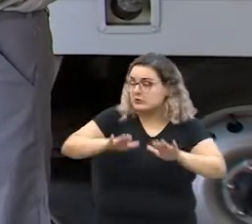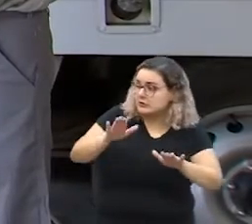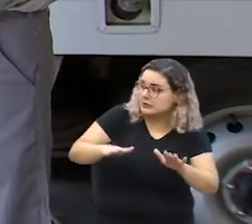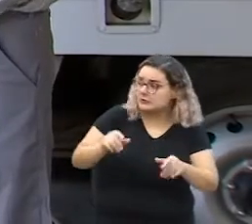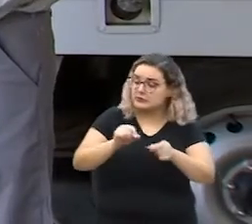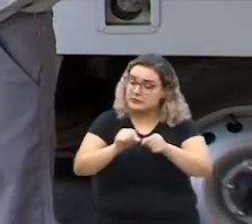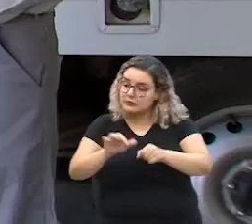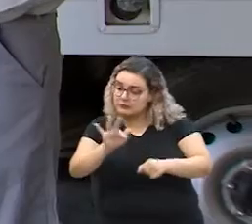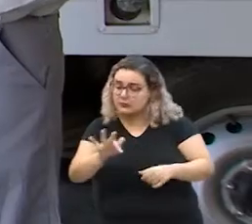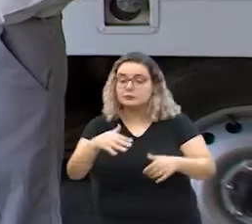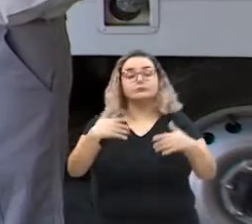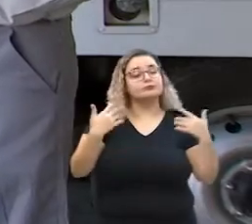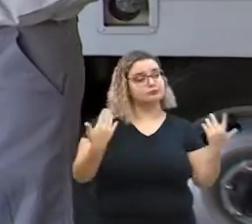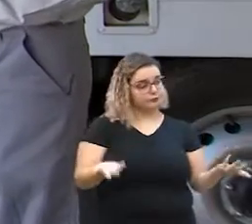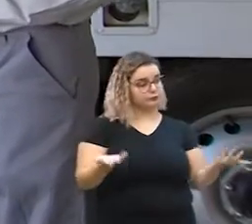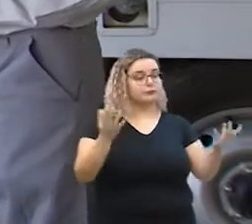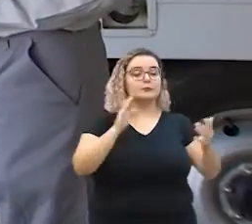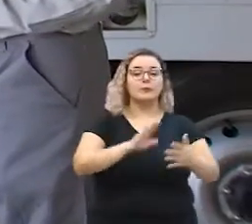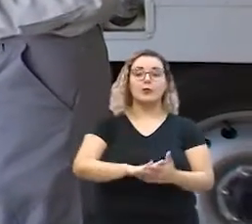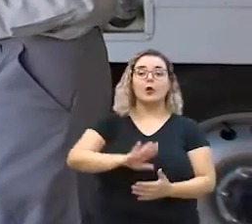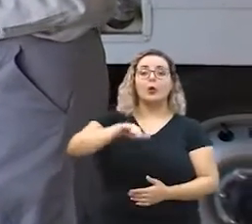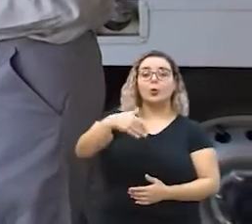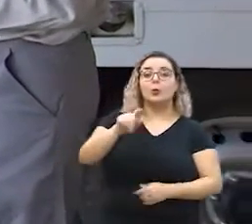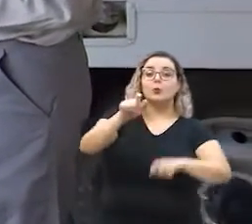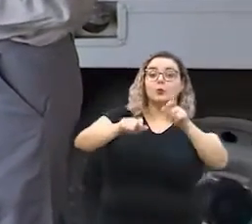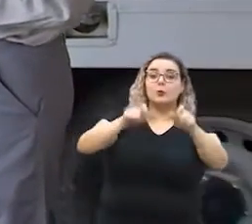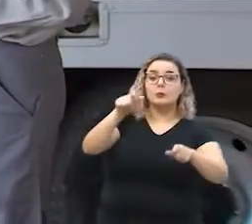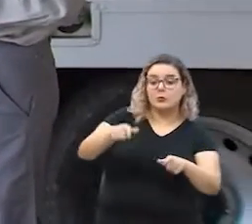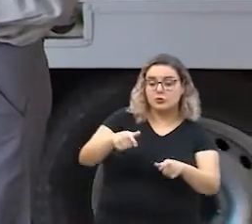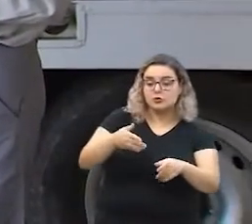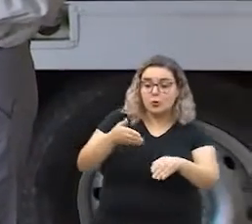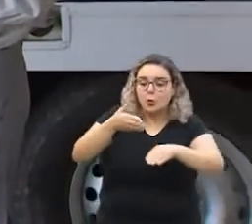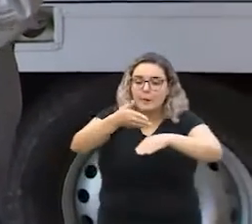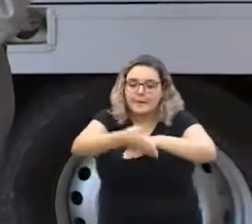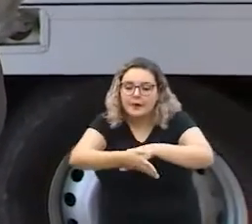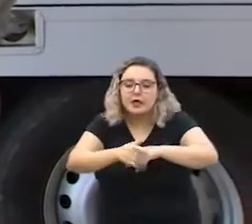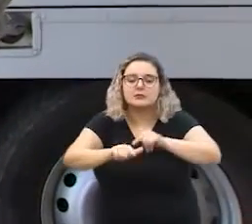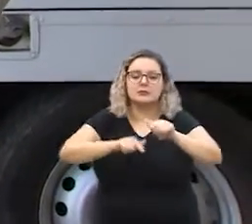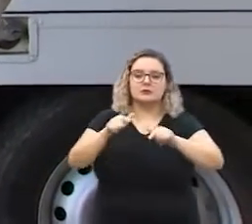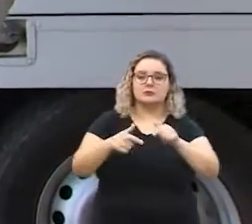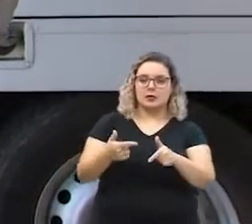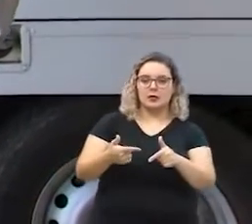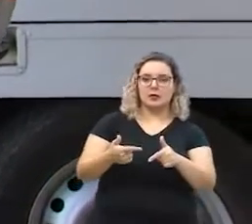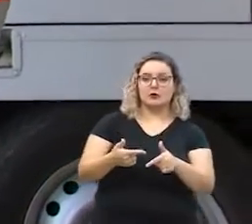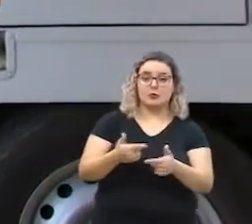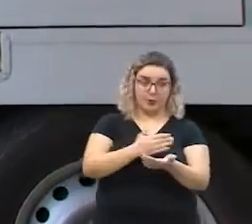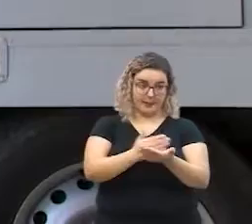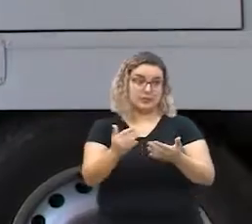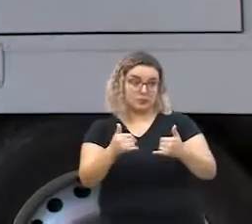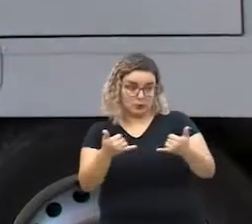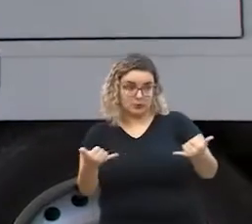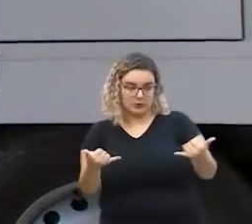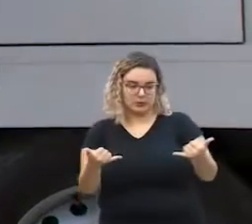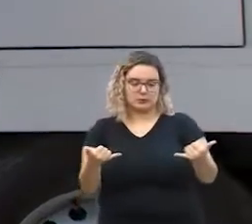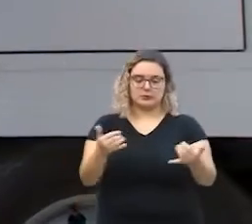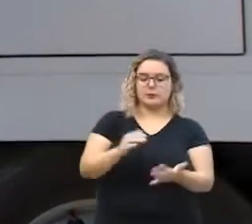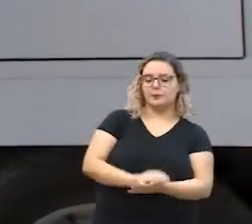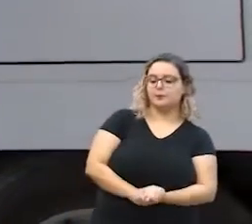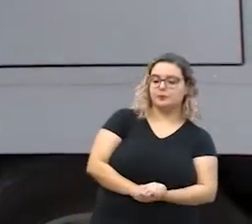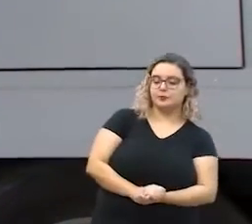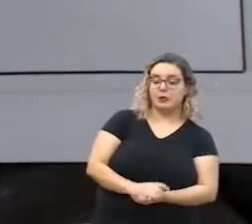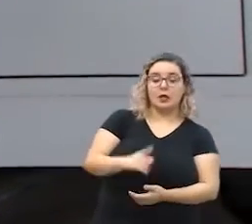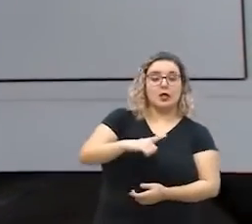essa faculdade? Quando a pessoa ingressa nessa área, somente como ele começa como eletricista, o eletricista ele tem